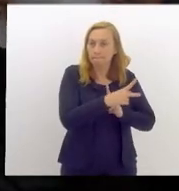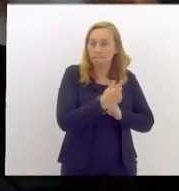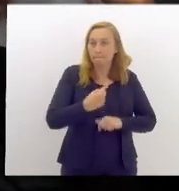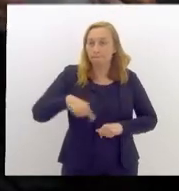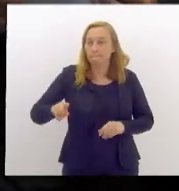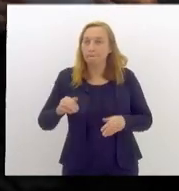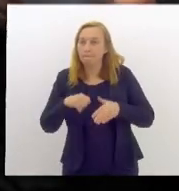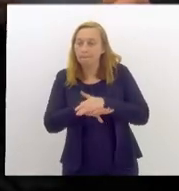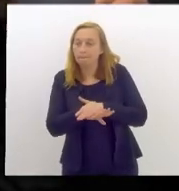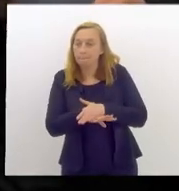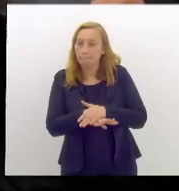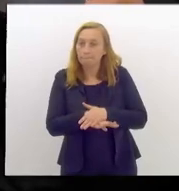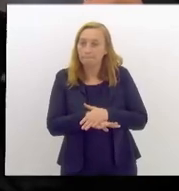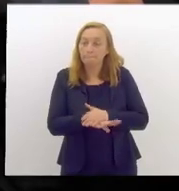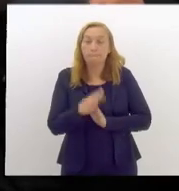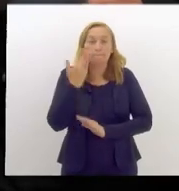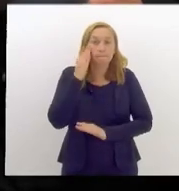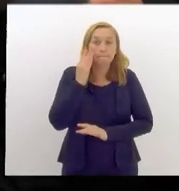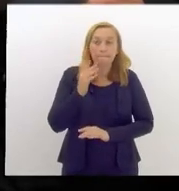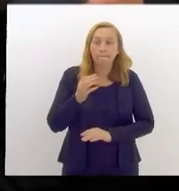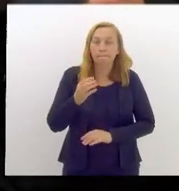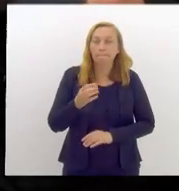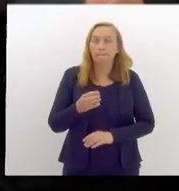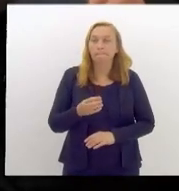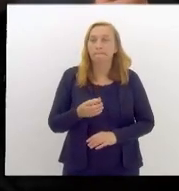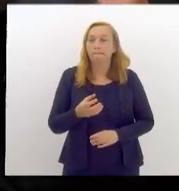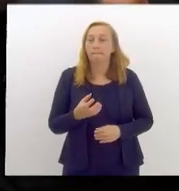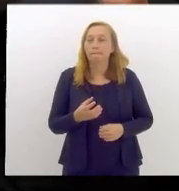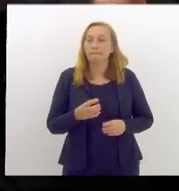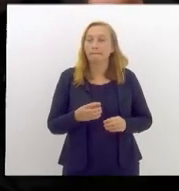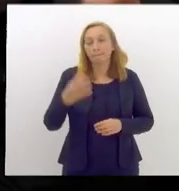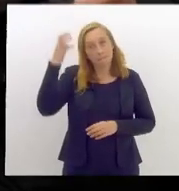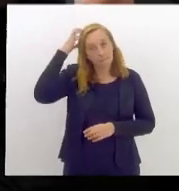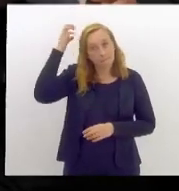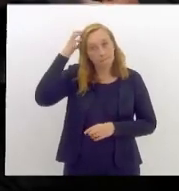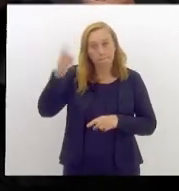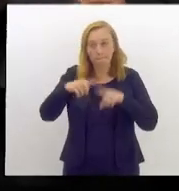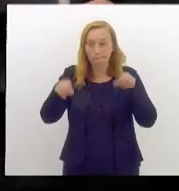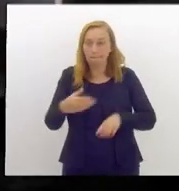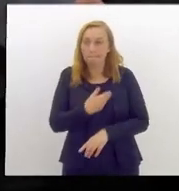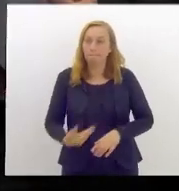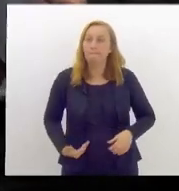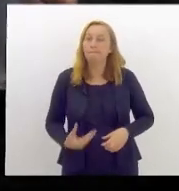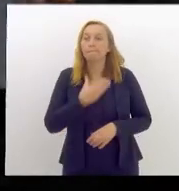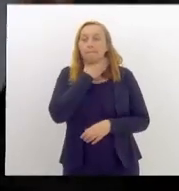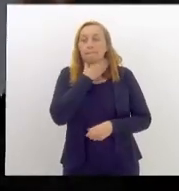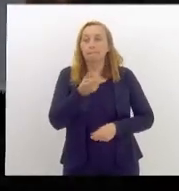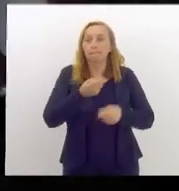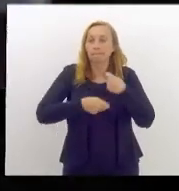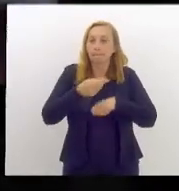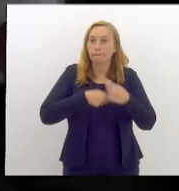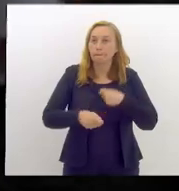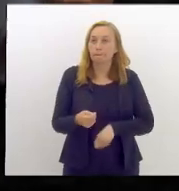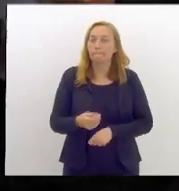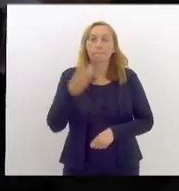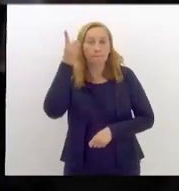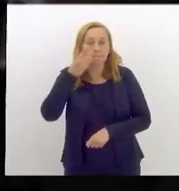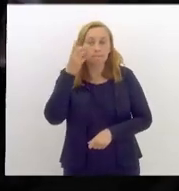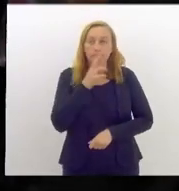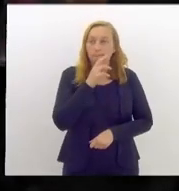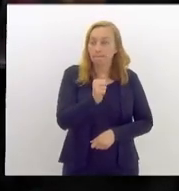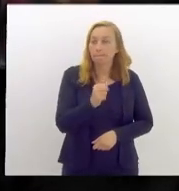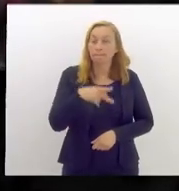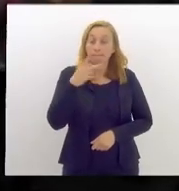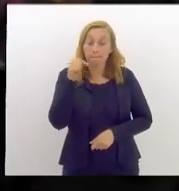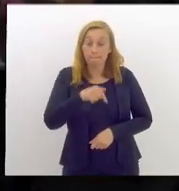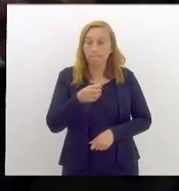para arquivo que tenta culpabilizar os servidores do Estado pela crise econômica que o deputado Rodrigo Amorim ele